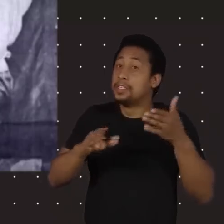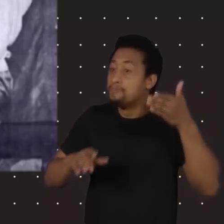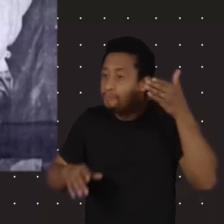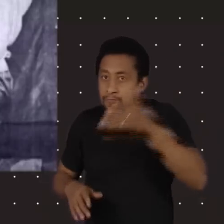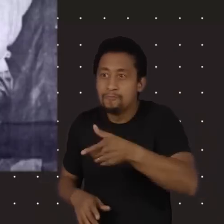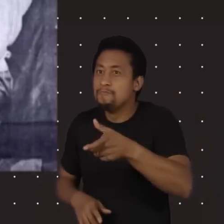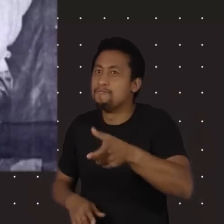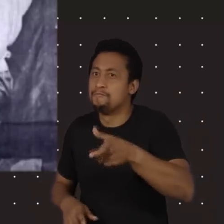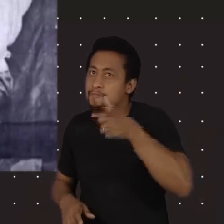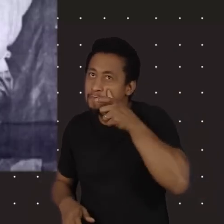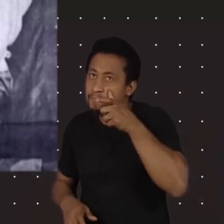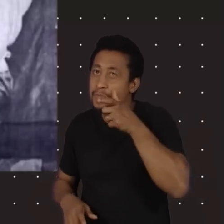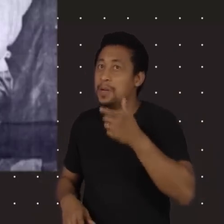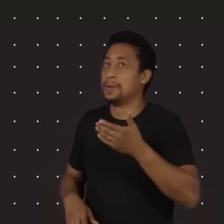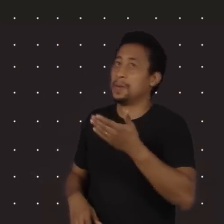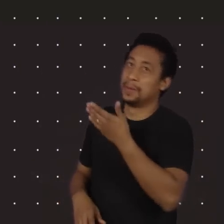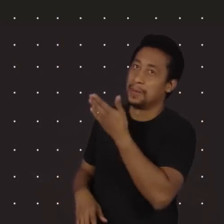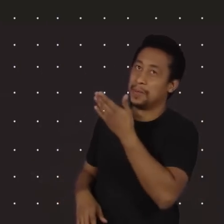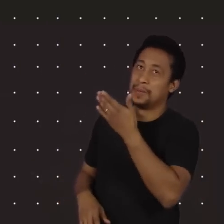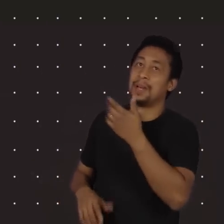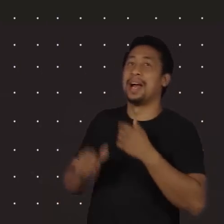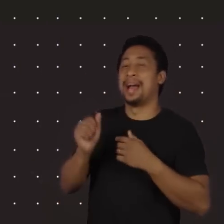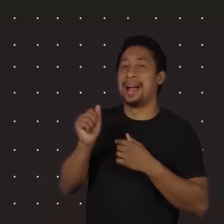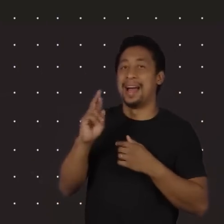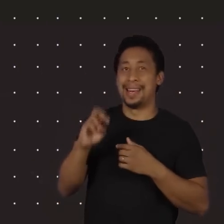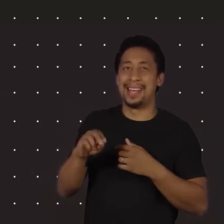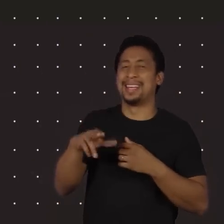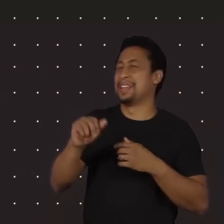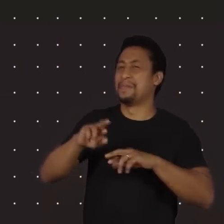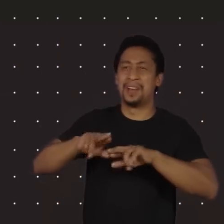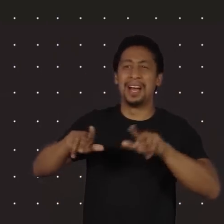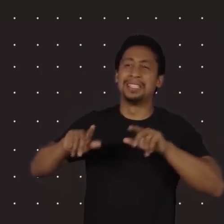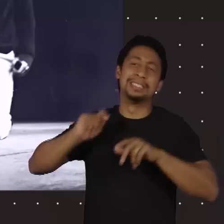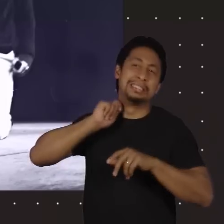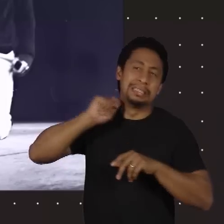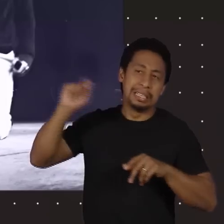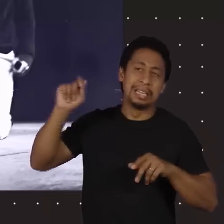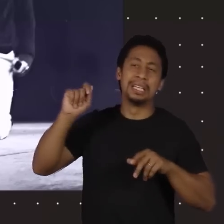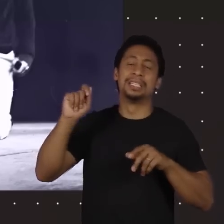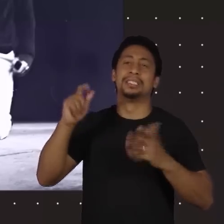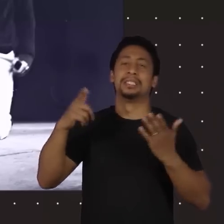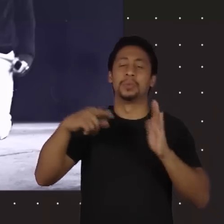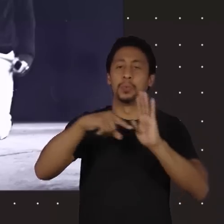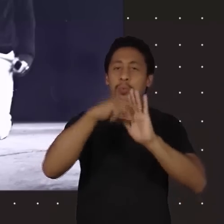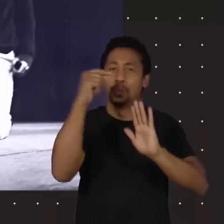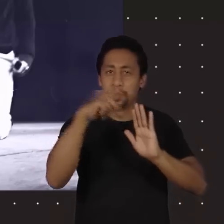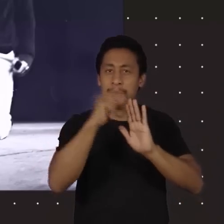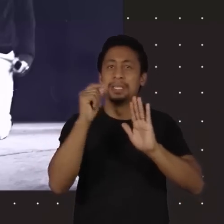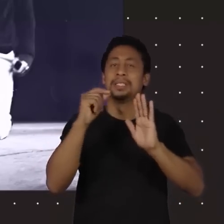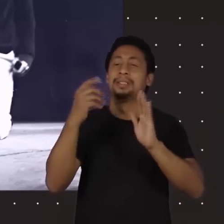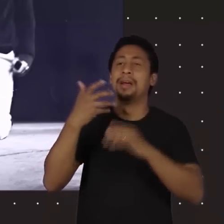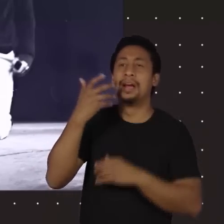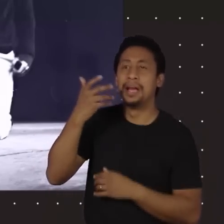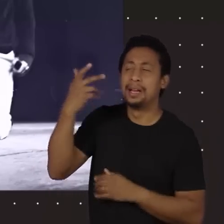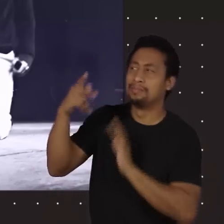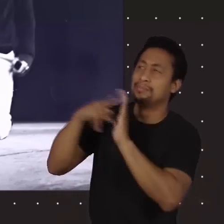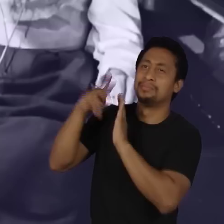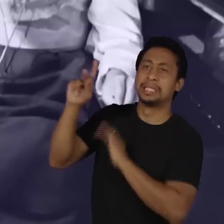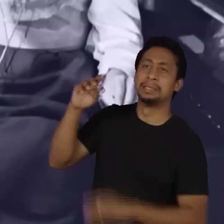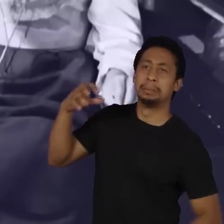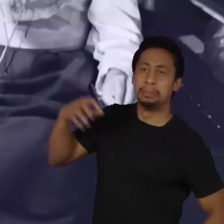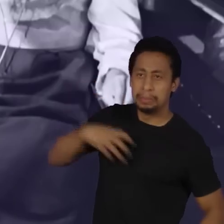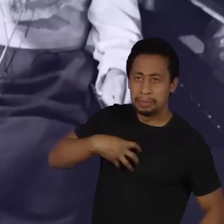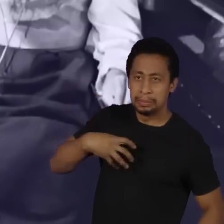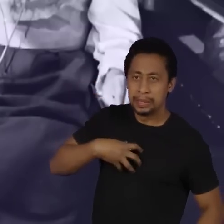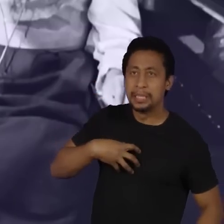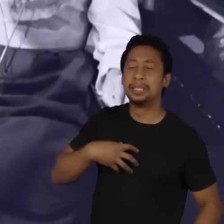Arena conta Zumbi, Arena conta Tiradentes, Arena canta Bahia, as